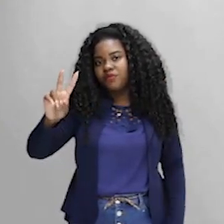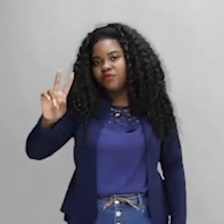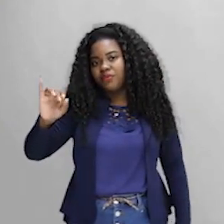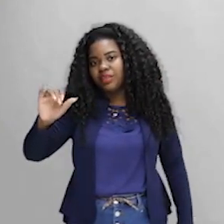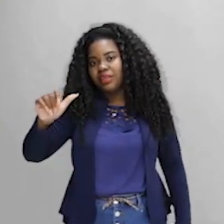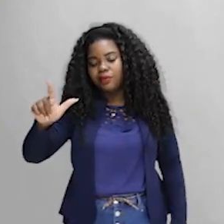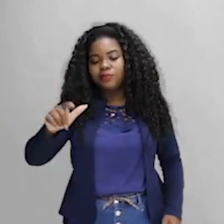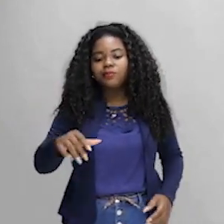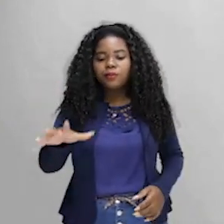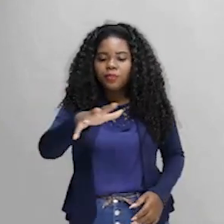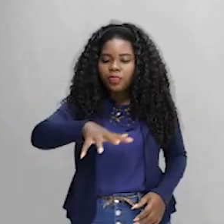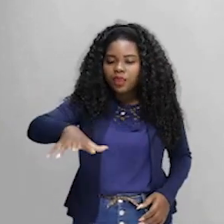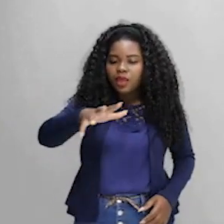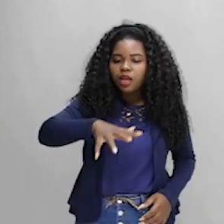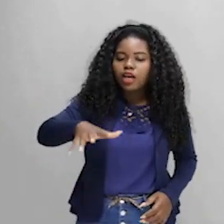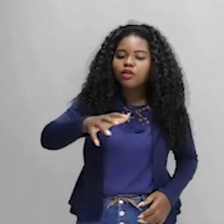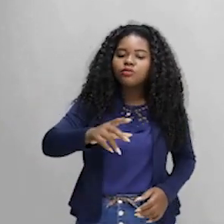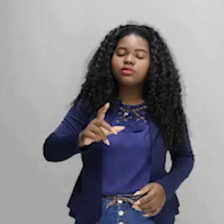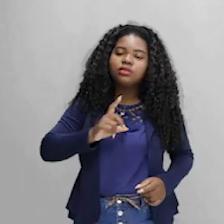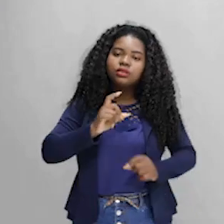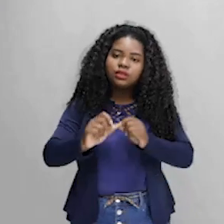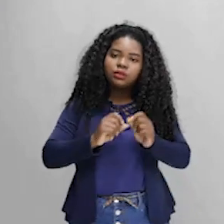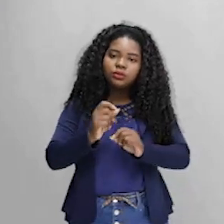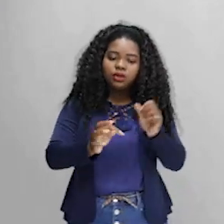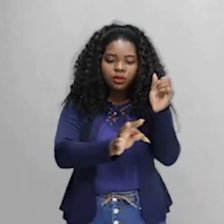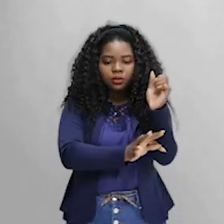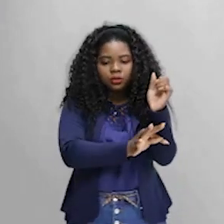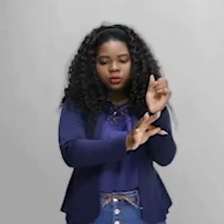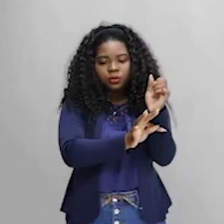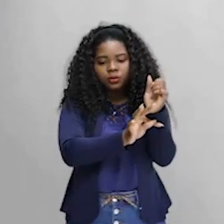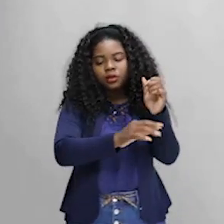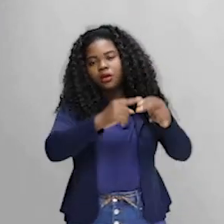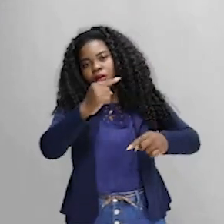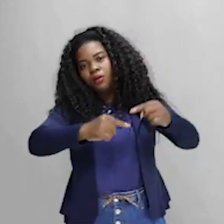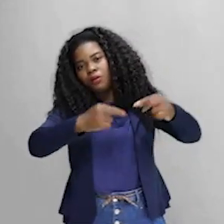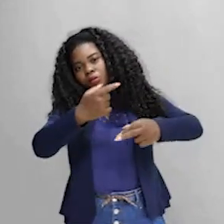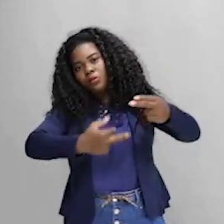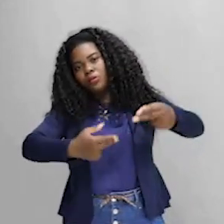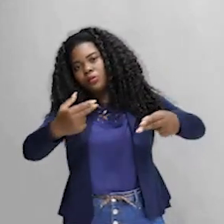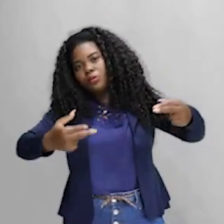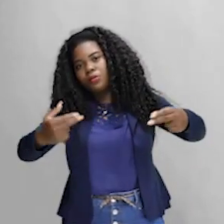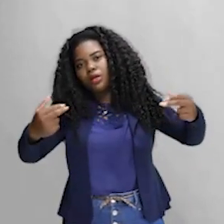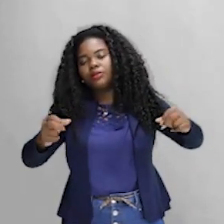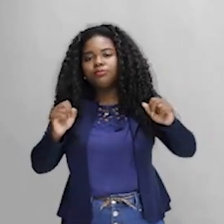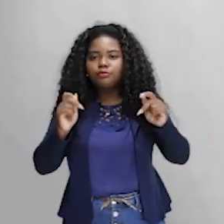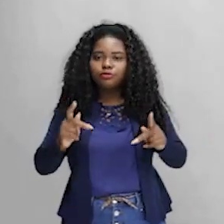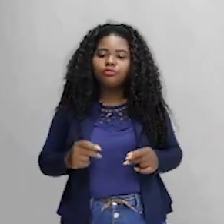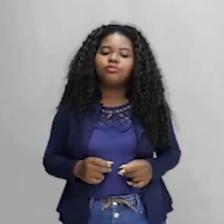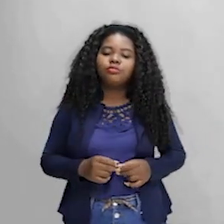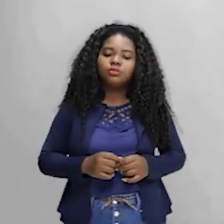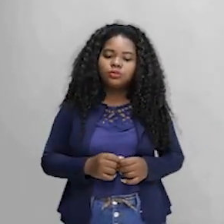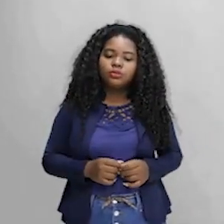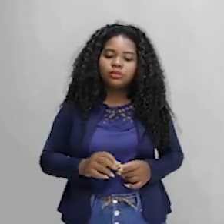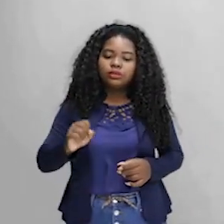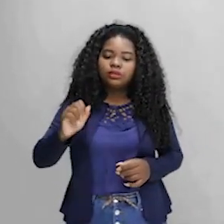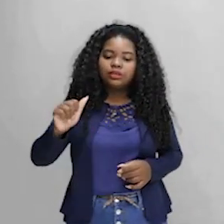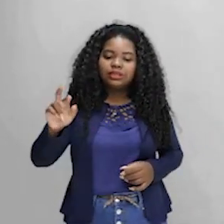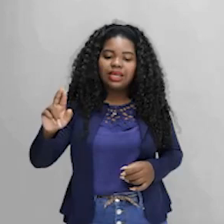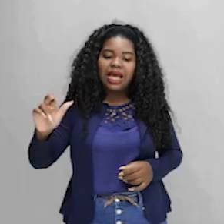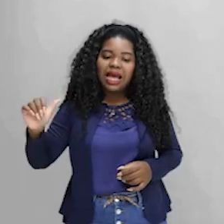tá? Áreas de alta amplitude térmica, ou seja, a temperatura varia muito no decorrer do dia e da noite. No Saara, por exemplo, a